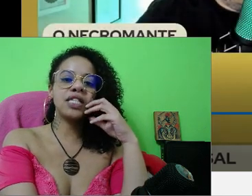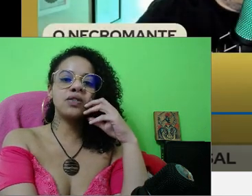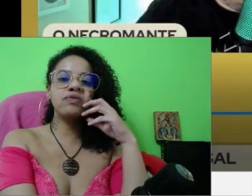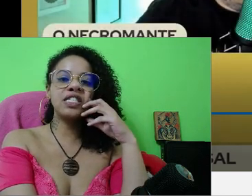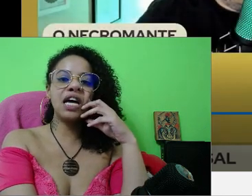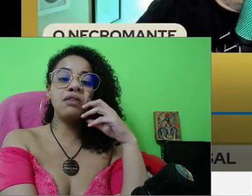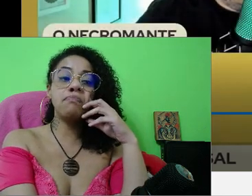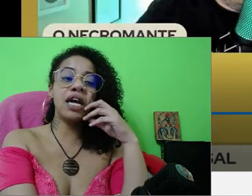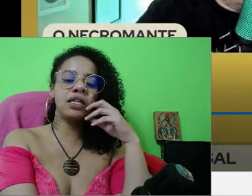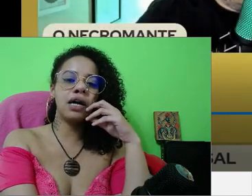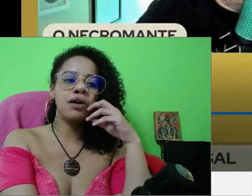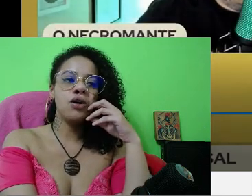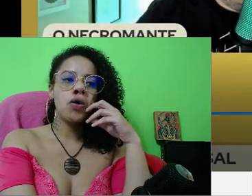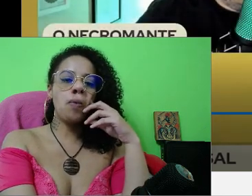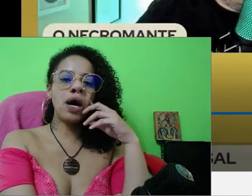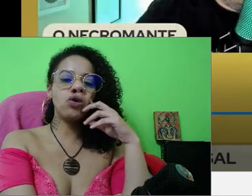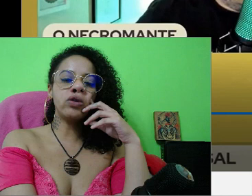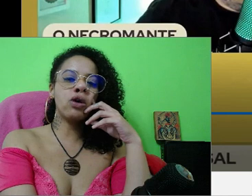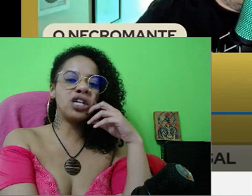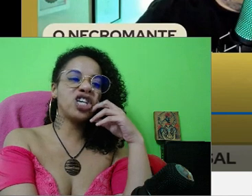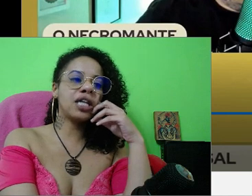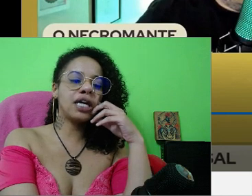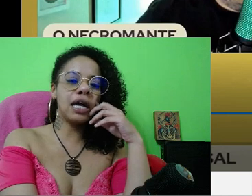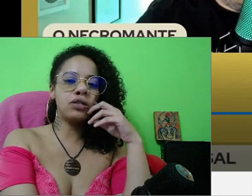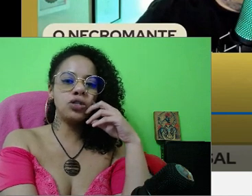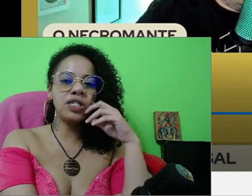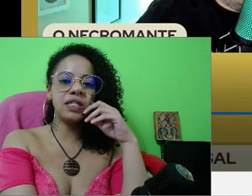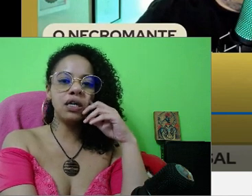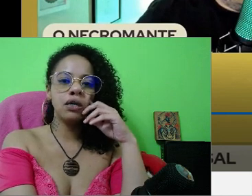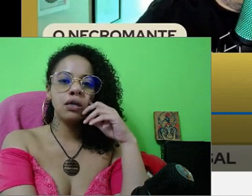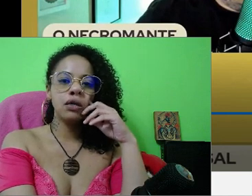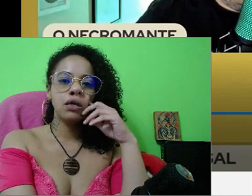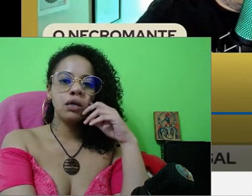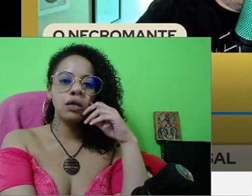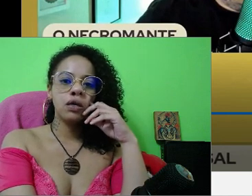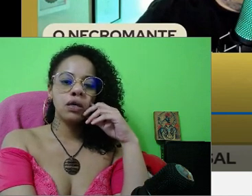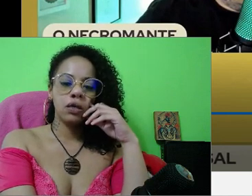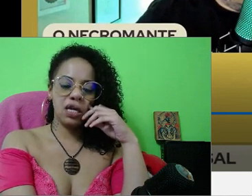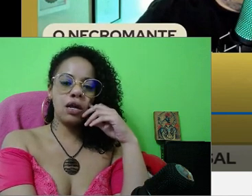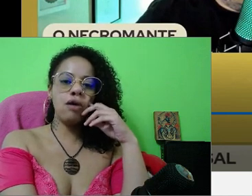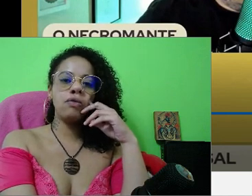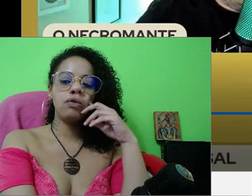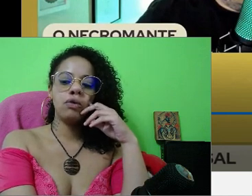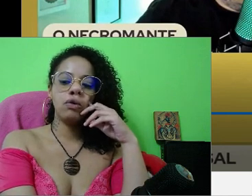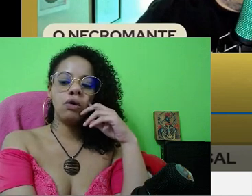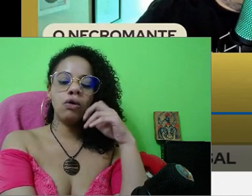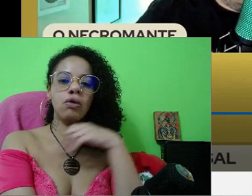Às vezes você alimenta um bagulho que alguém já tem dentro de si